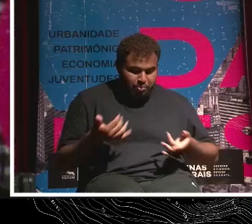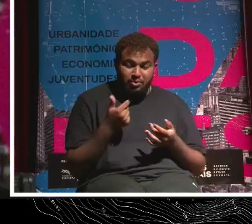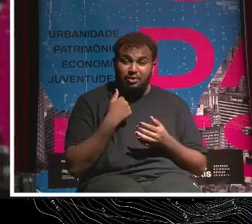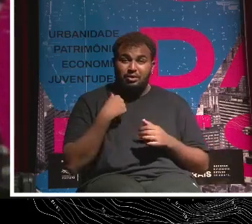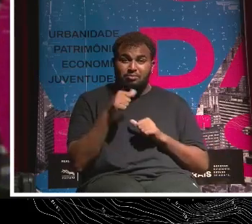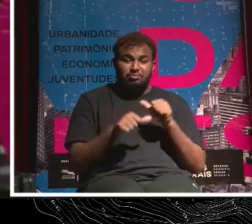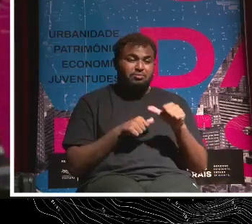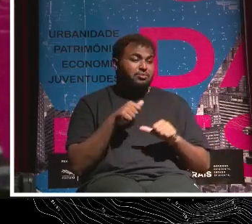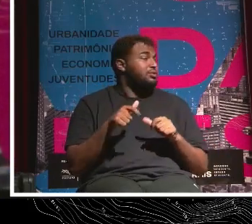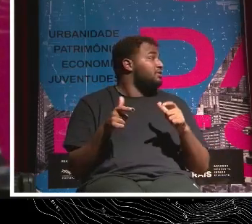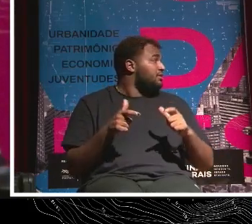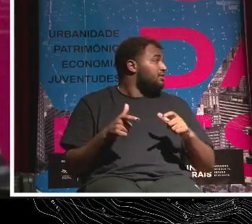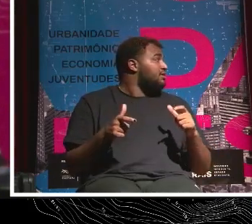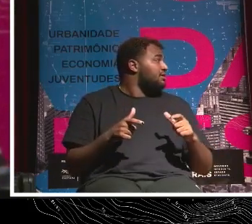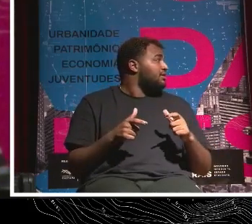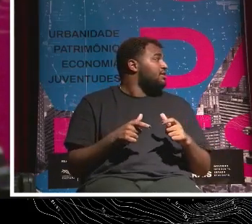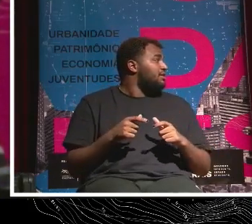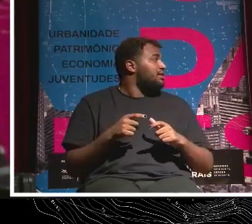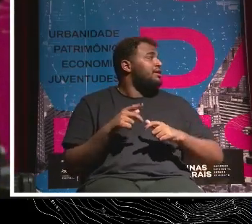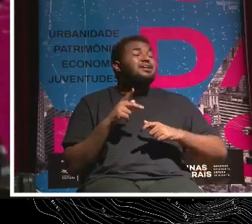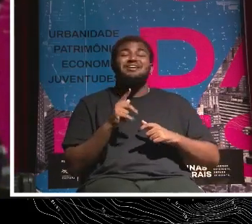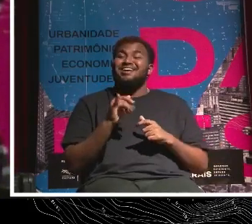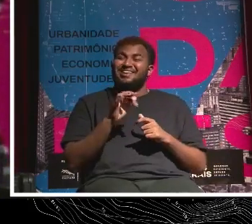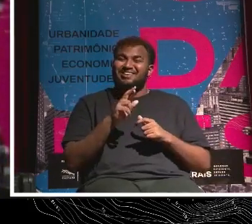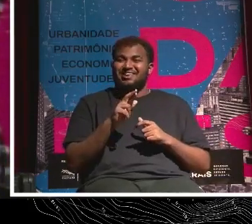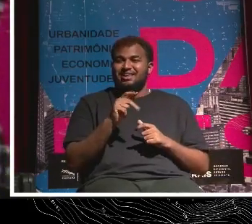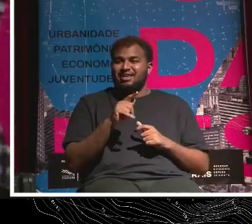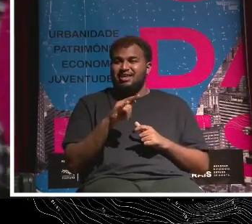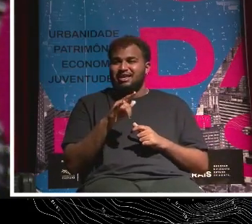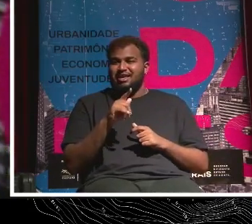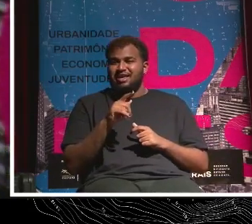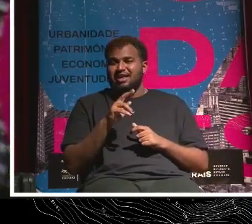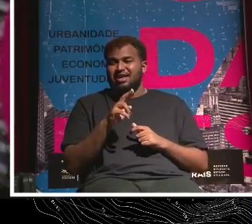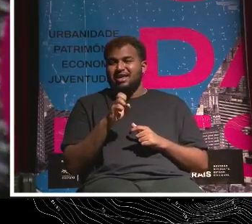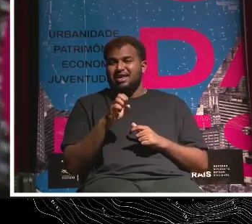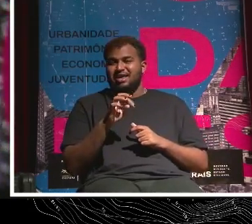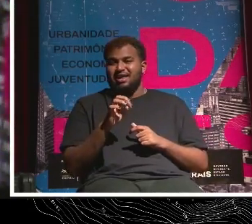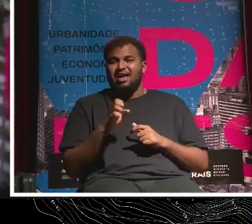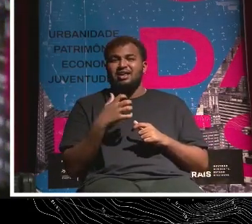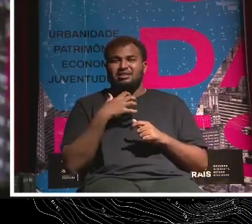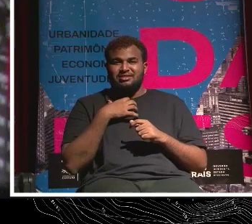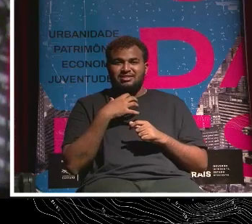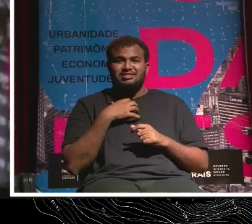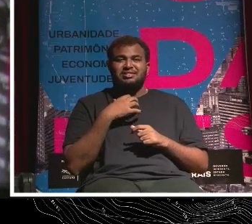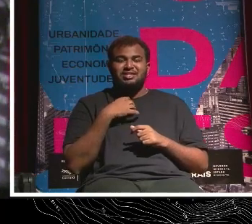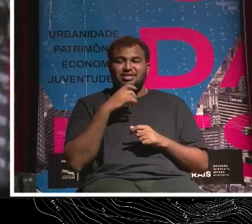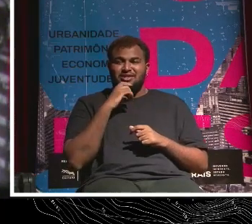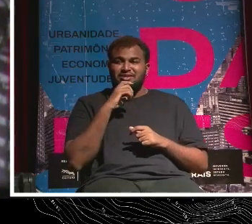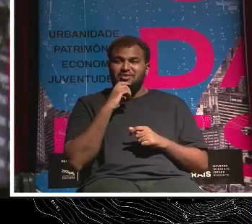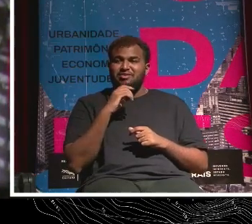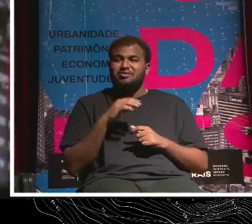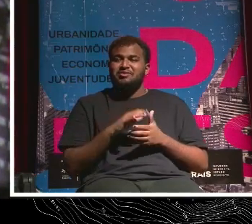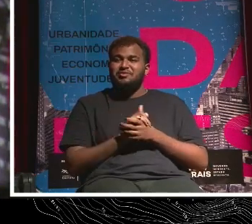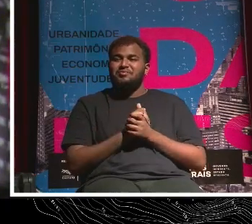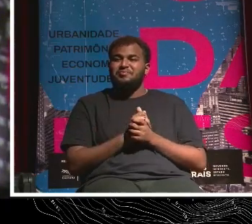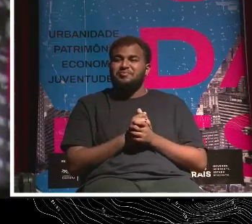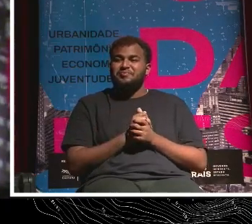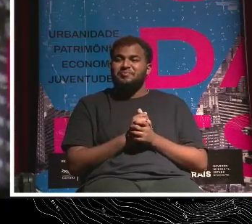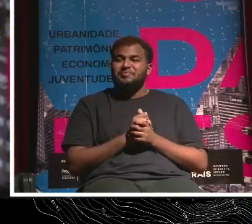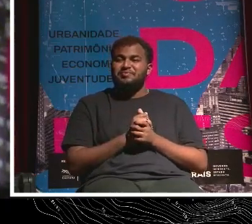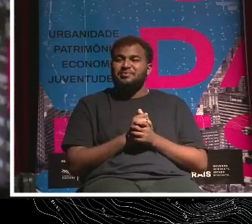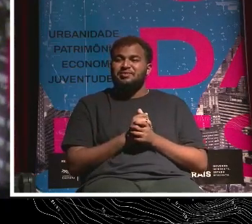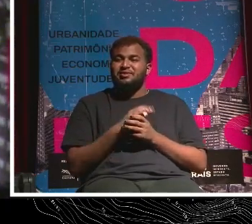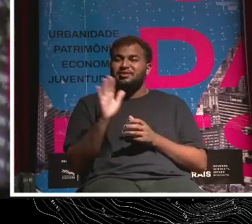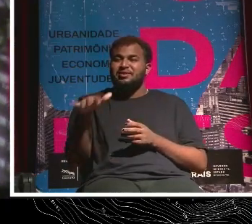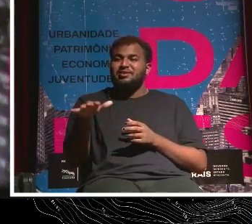lugar. Piriguete sente frio sim, tá? Inclusive, aprendi isso com o tempo. E aí, a partir deste